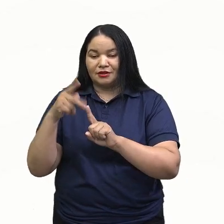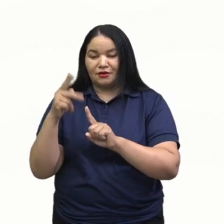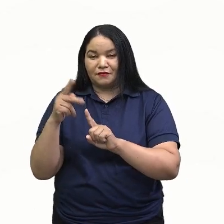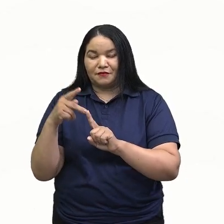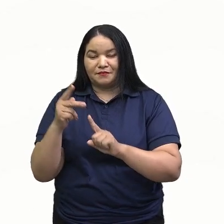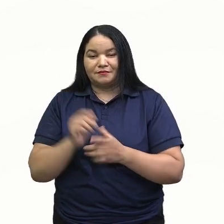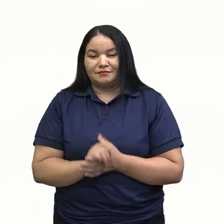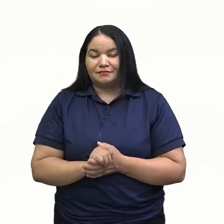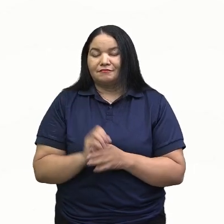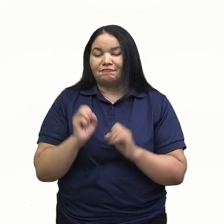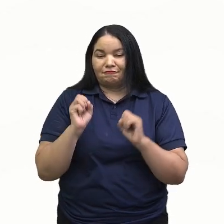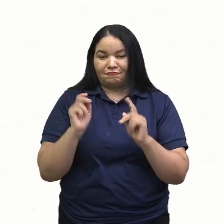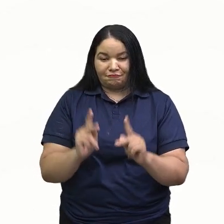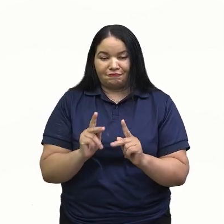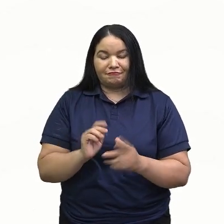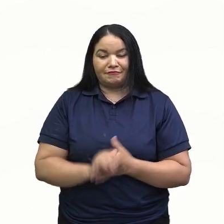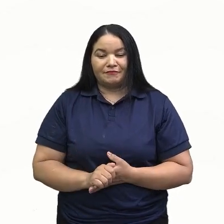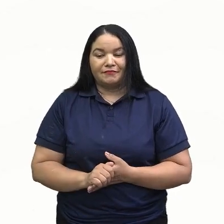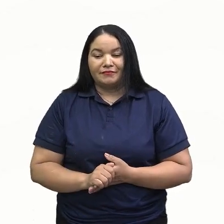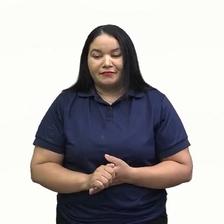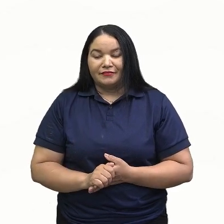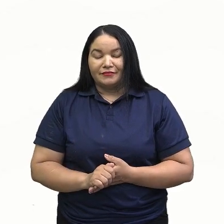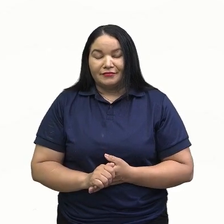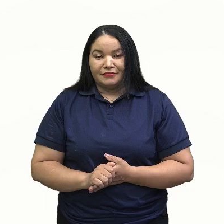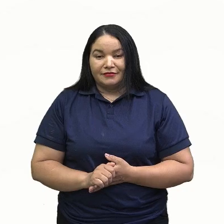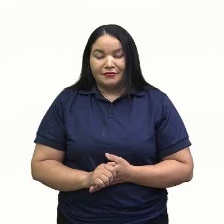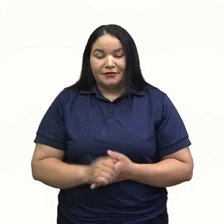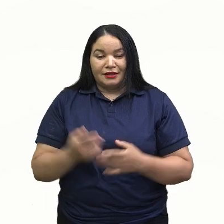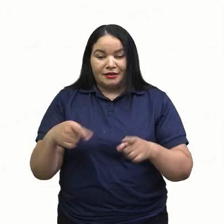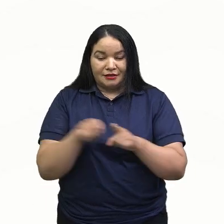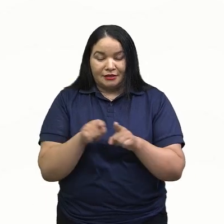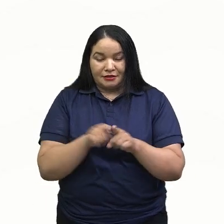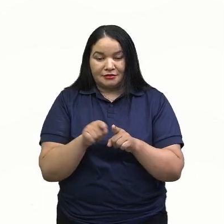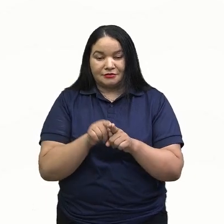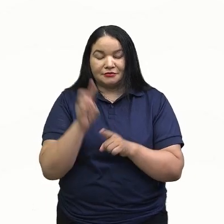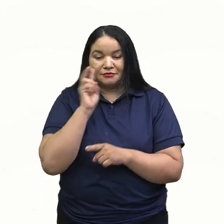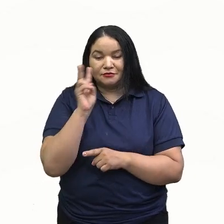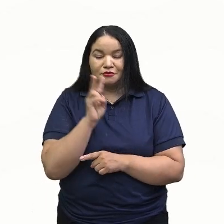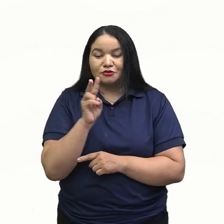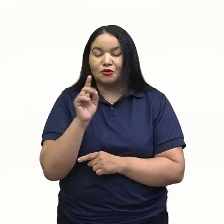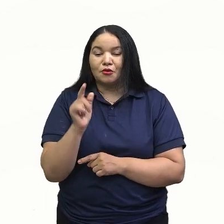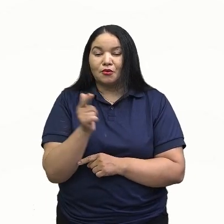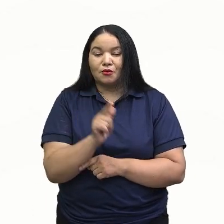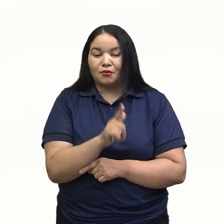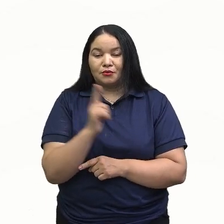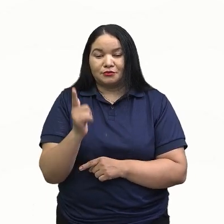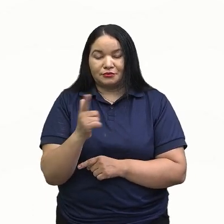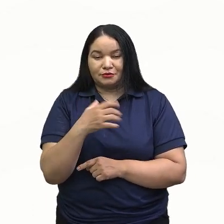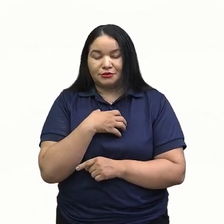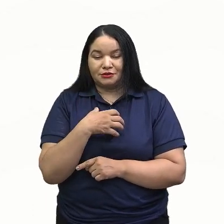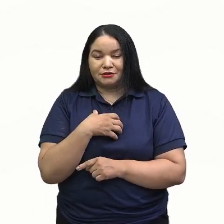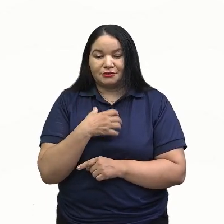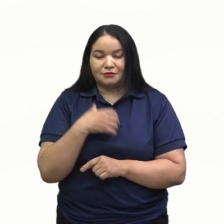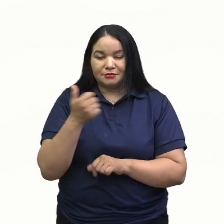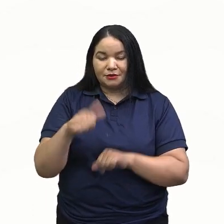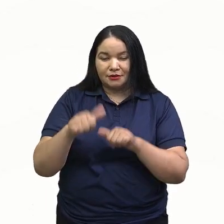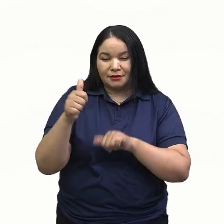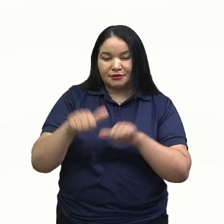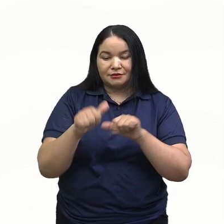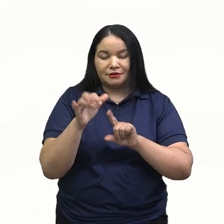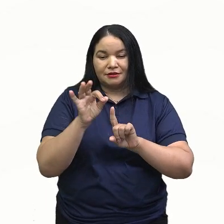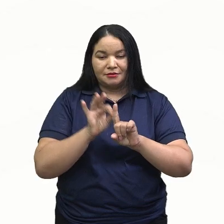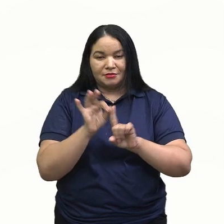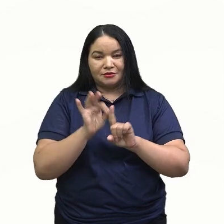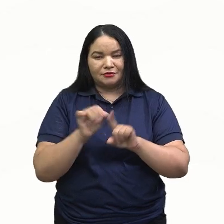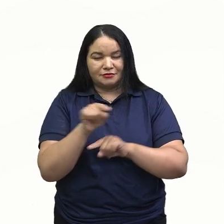Kelvin. Muito bem. Vimos também uma outra forma de analisar essas temperaturas. Vocês